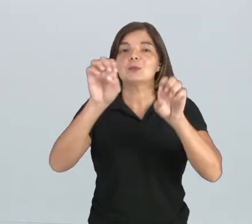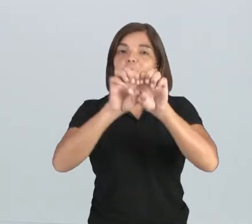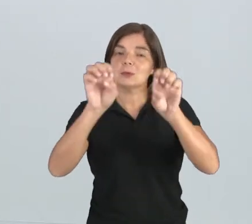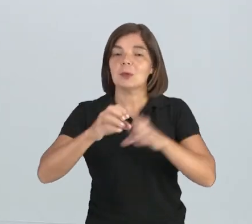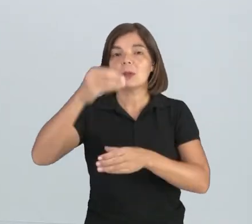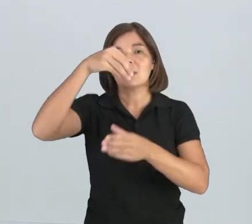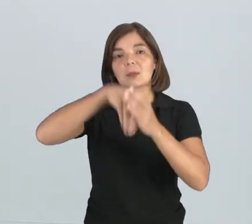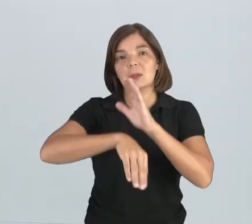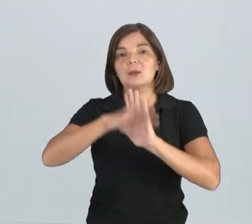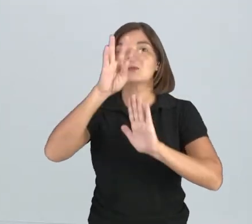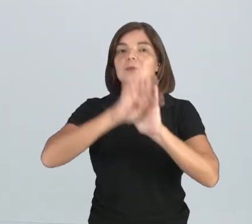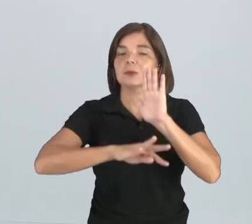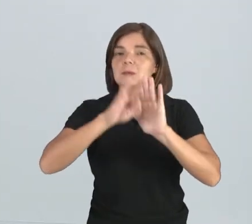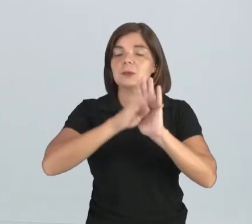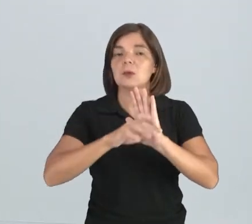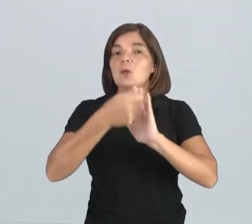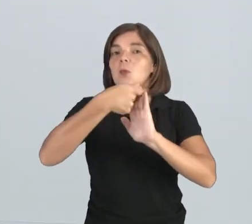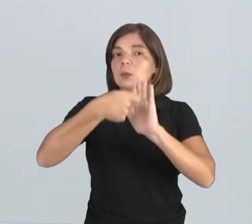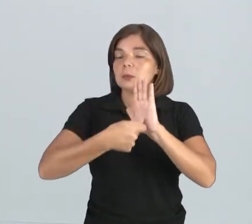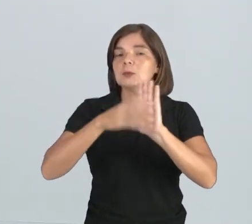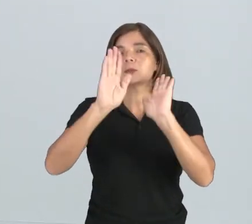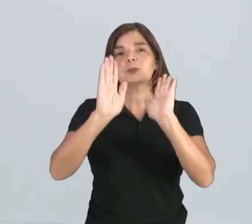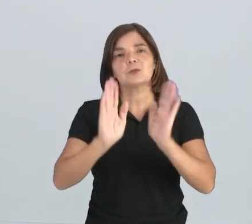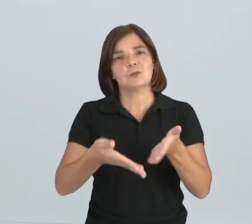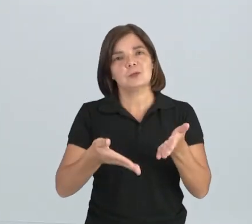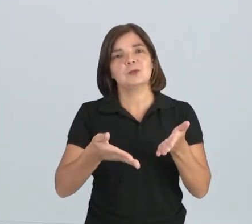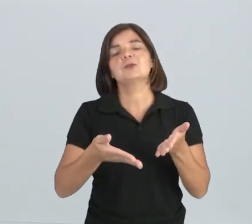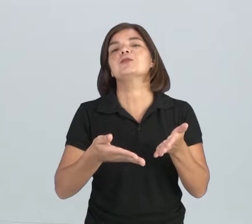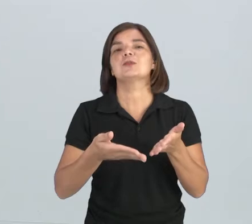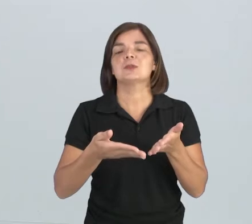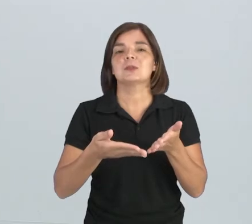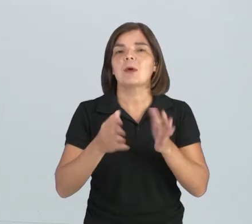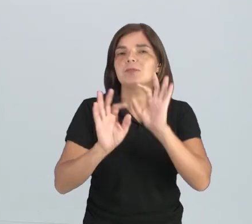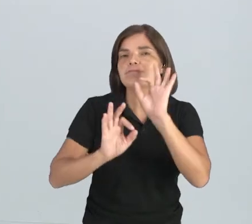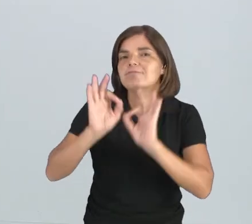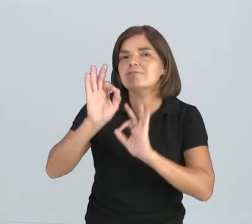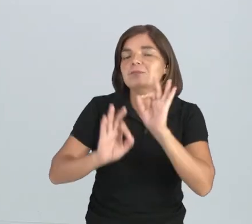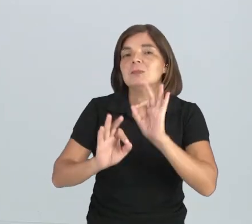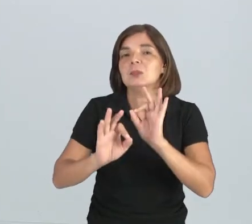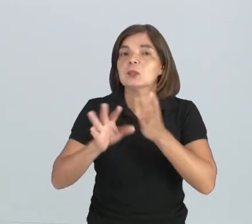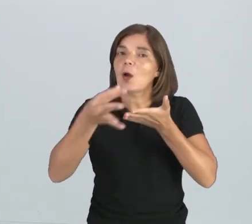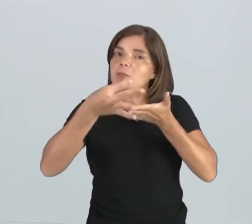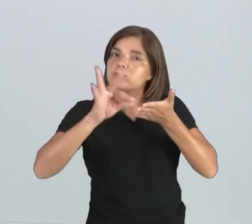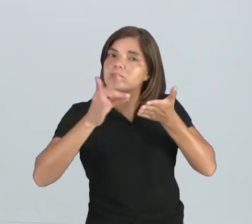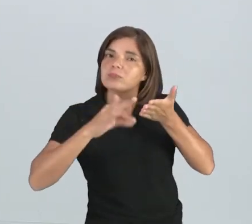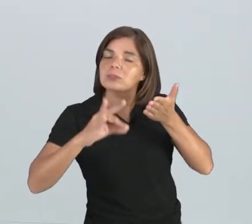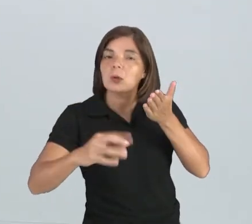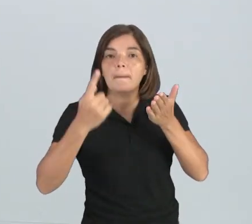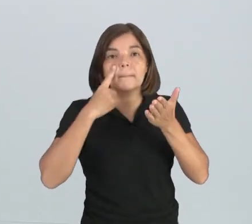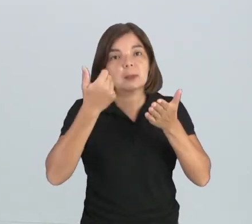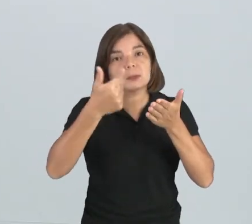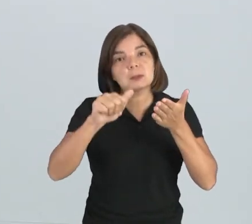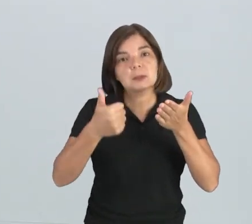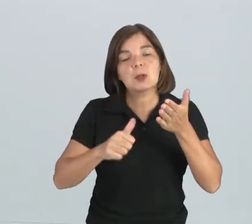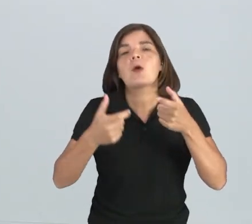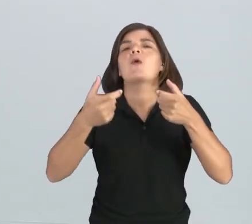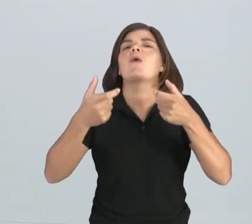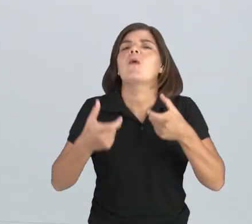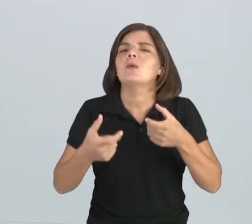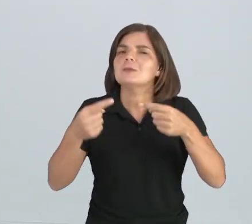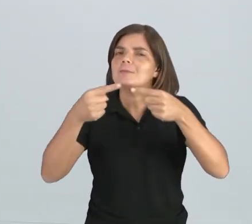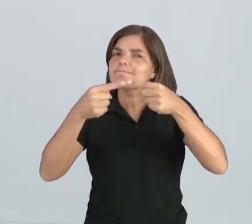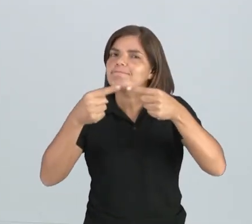elementos dentro dela. Uma redação que já foi feita, que já foi corrigida, para você observar aonde é que